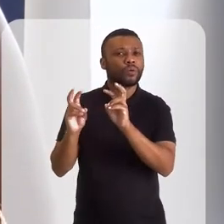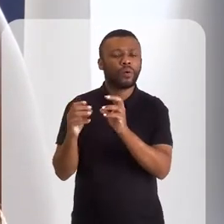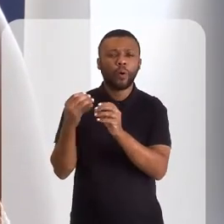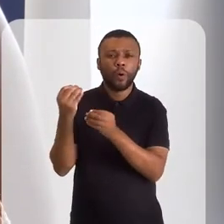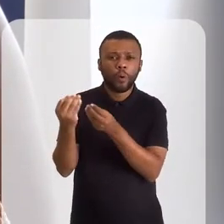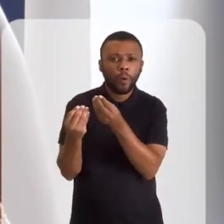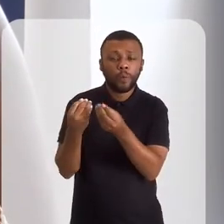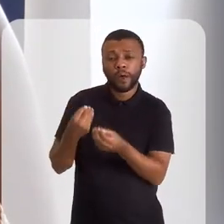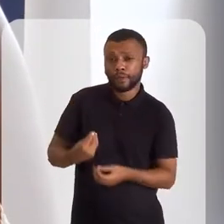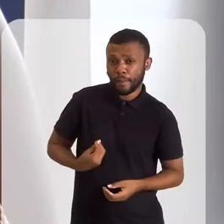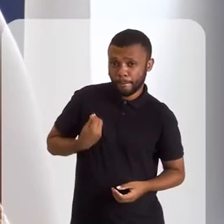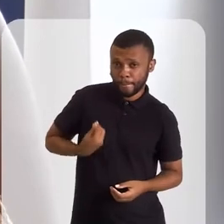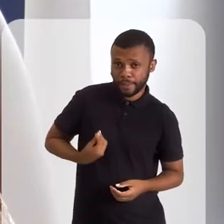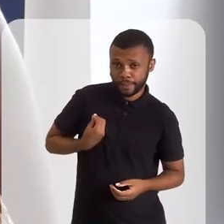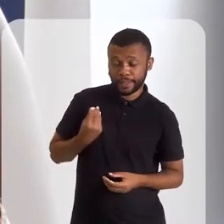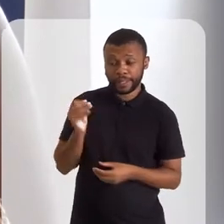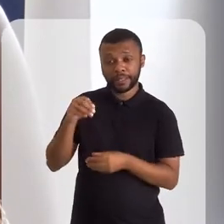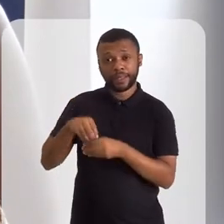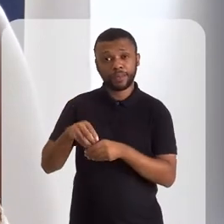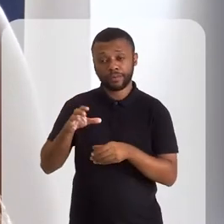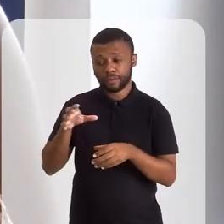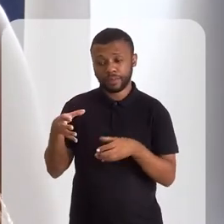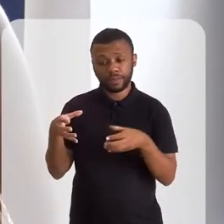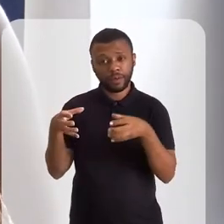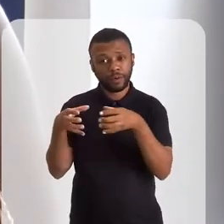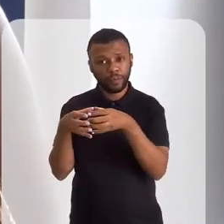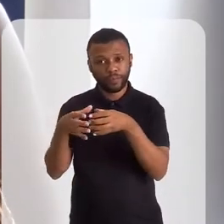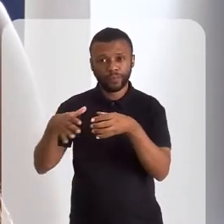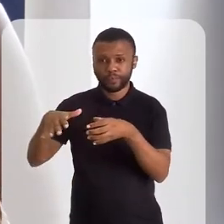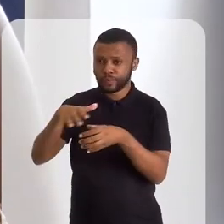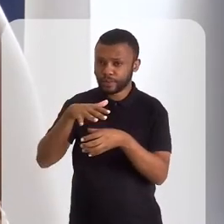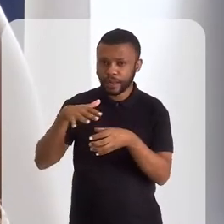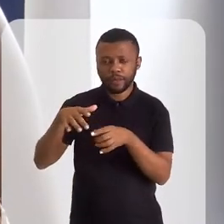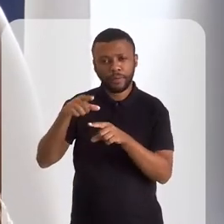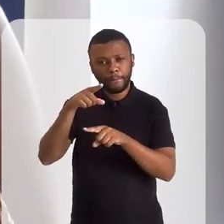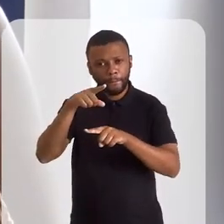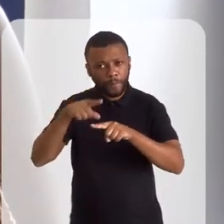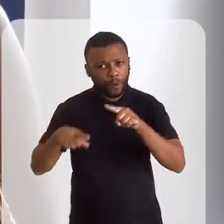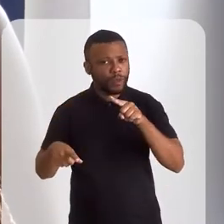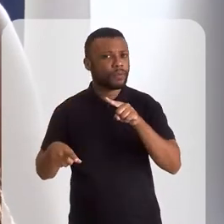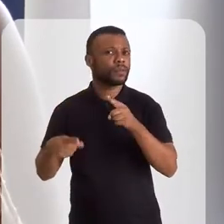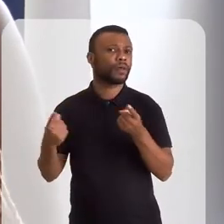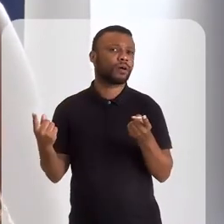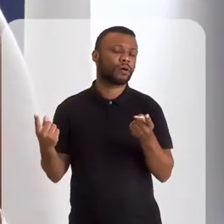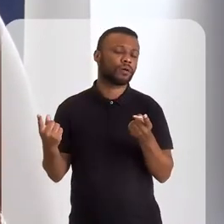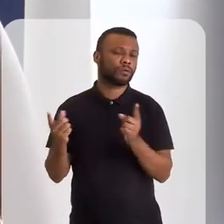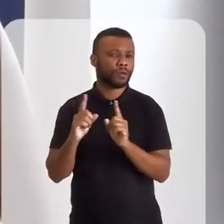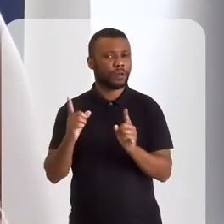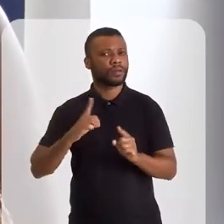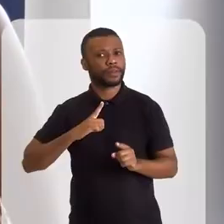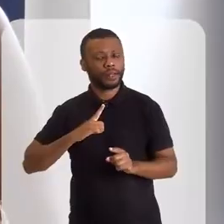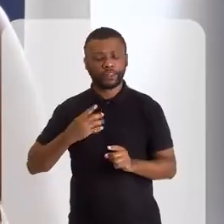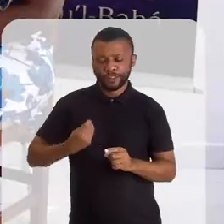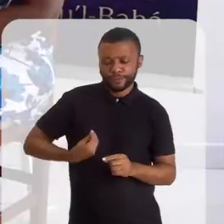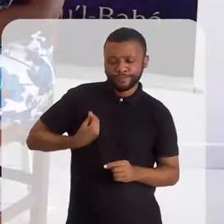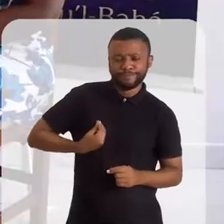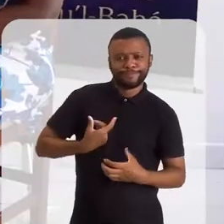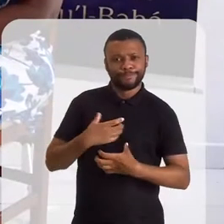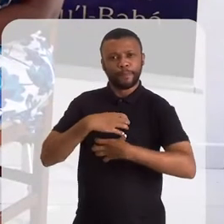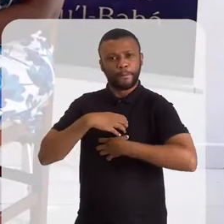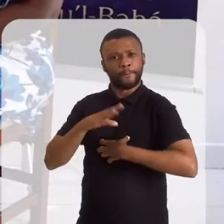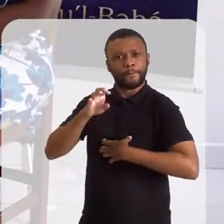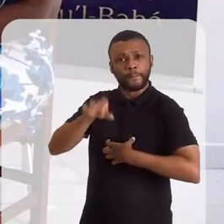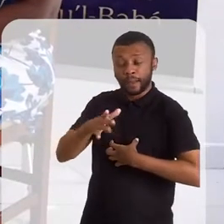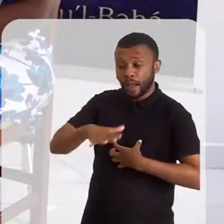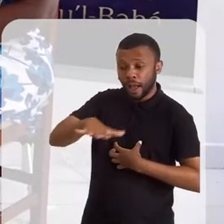a entender um pouquinho como é a sua presença dentro da comunidade, né? Não só a parte de proibição que tem no Kitab Yakdis, né?